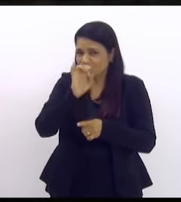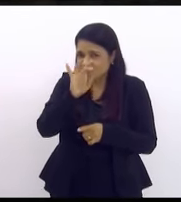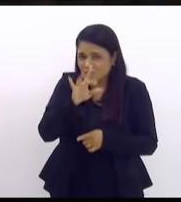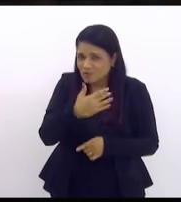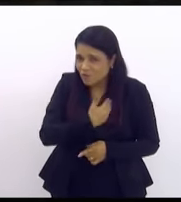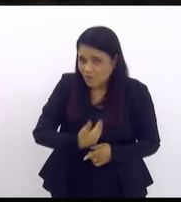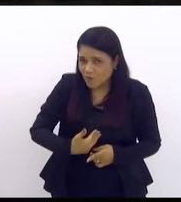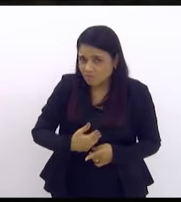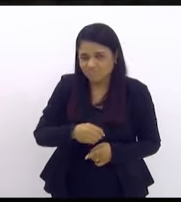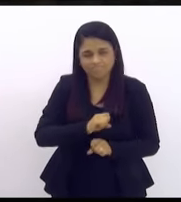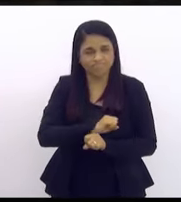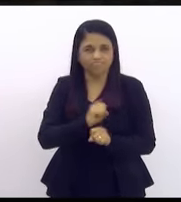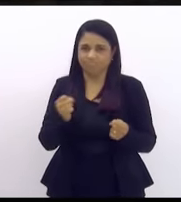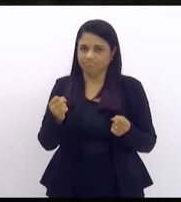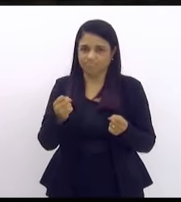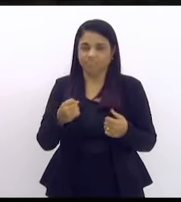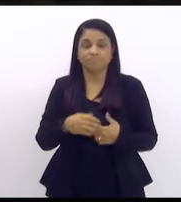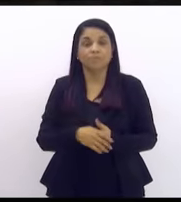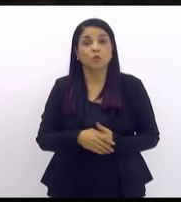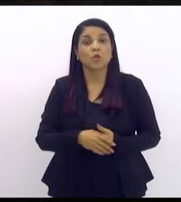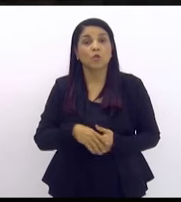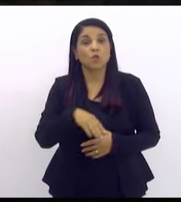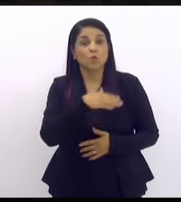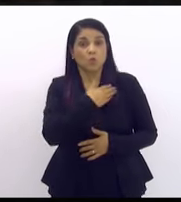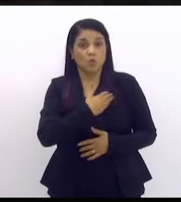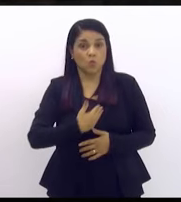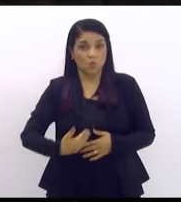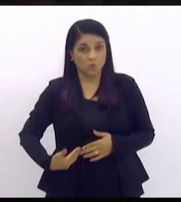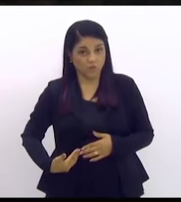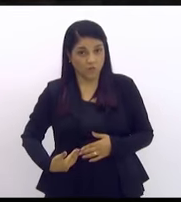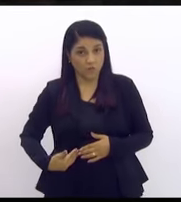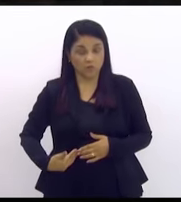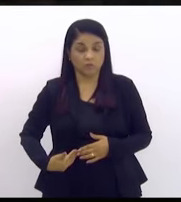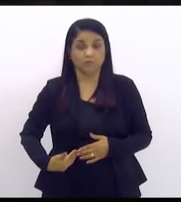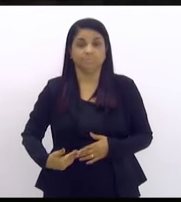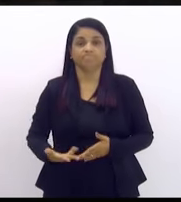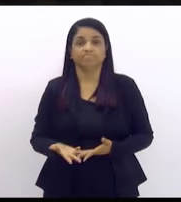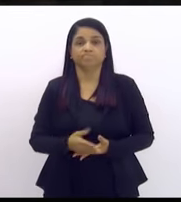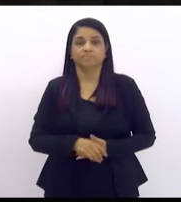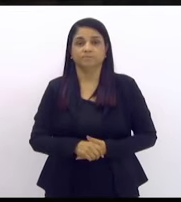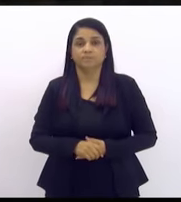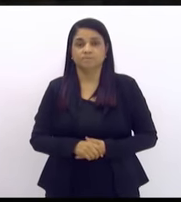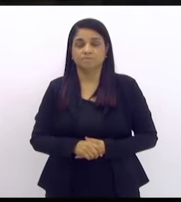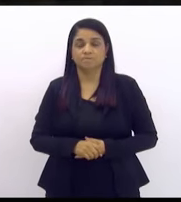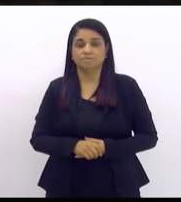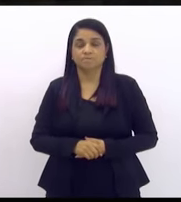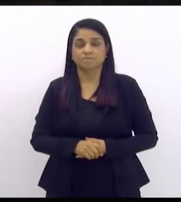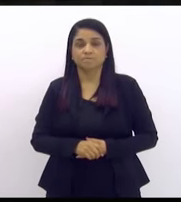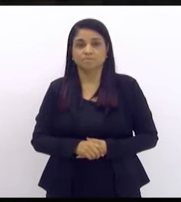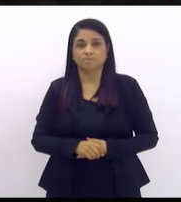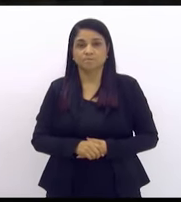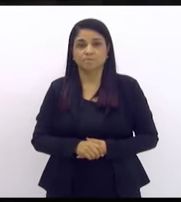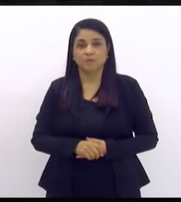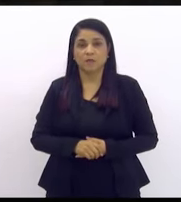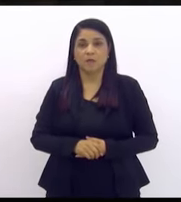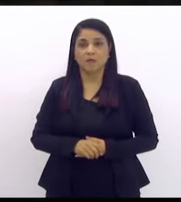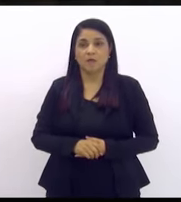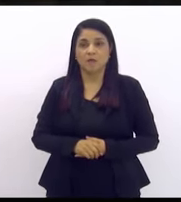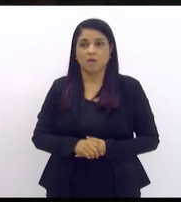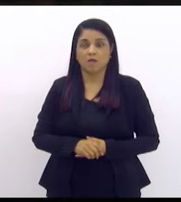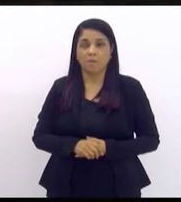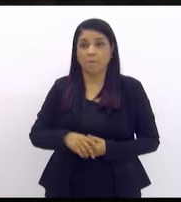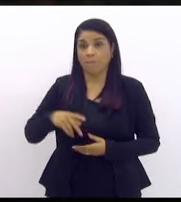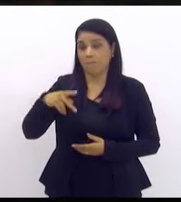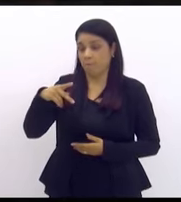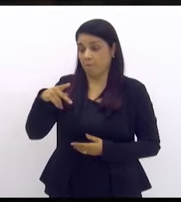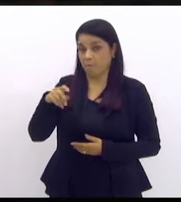governo. E o governo, nesse caso específico, ele acabou o PEDS, porque o tempo